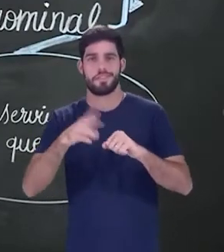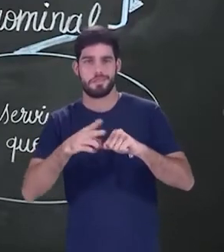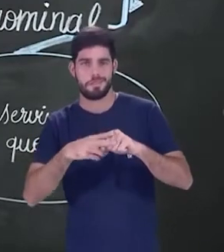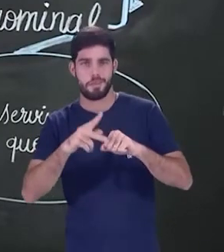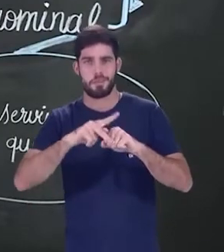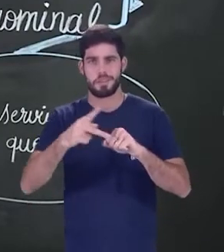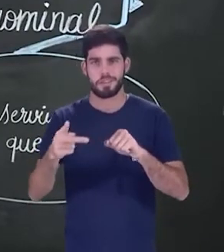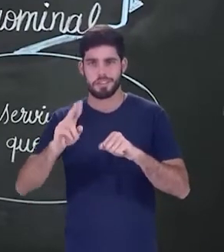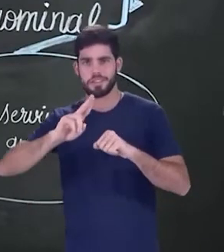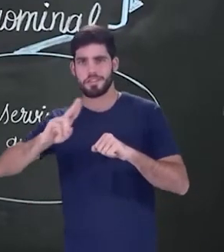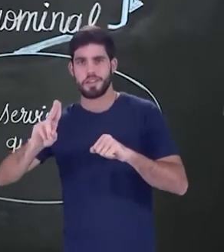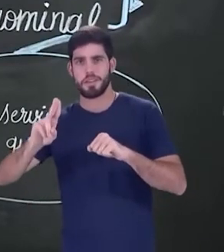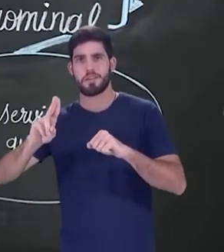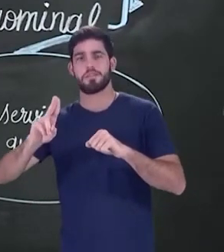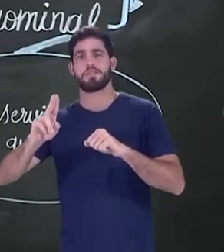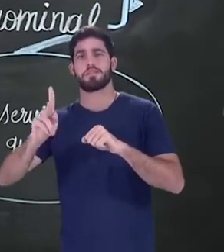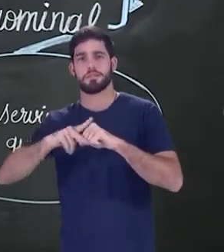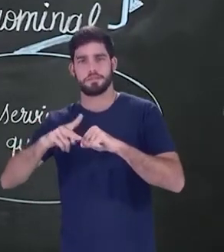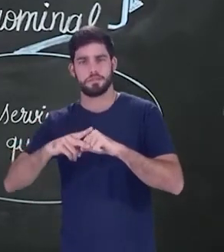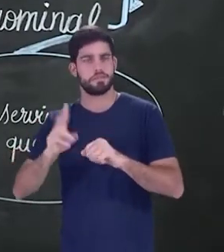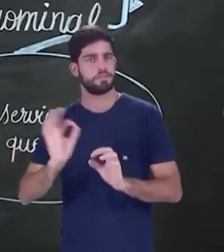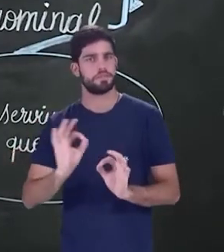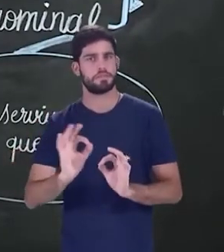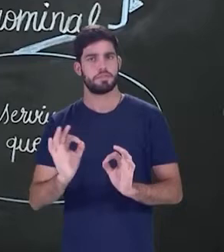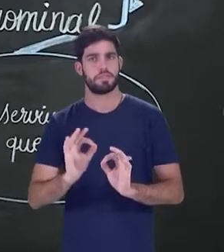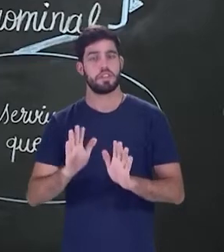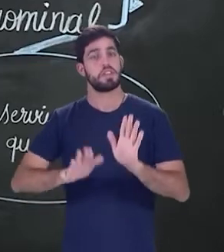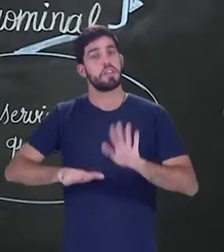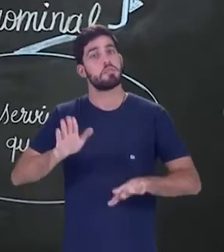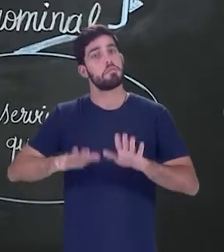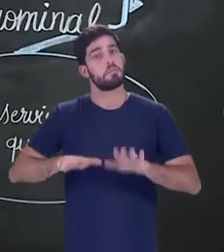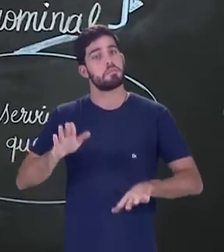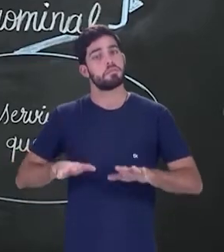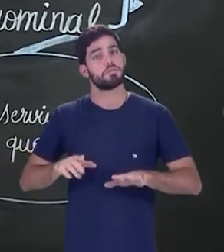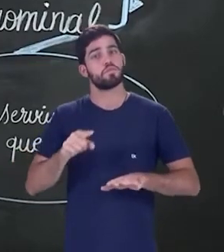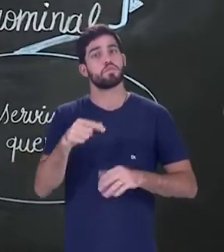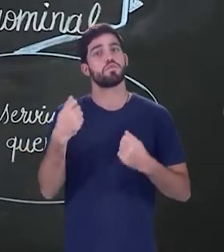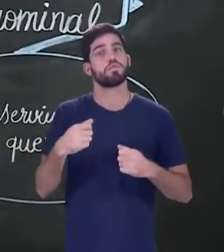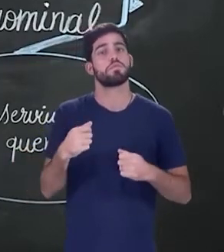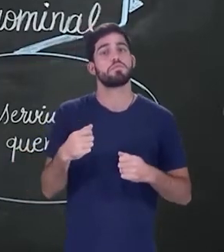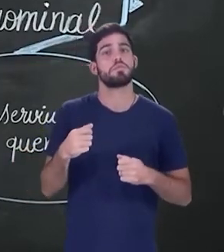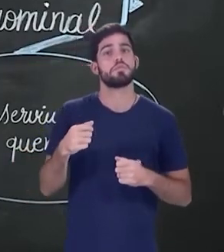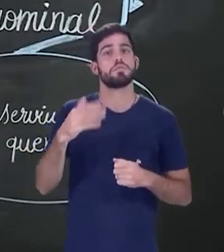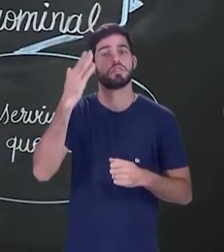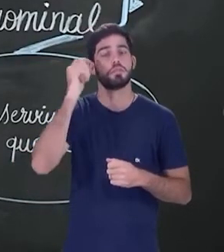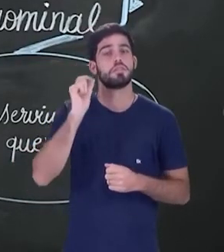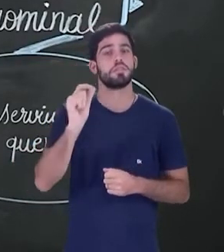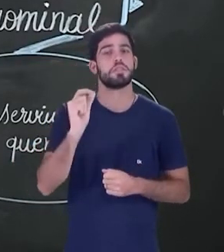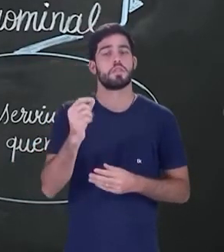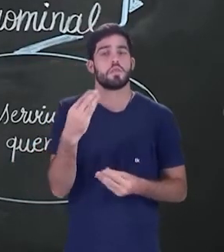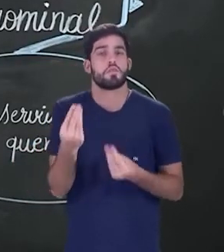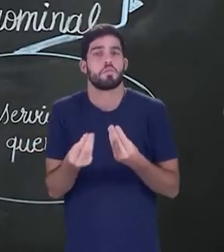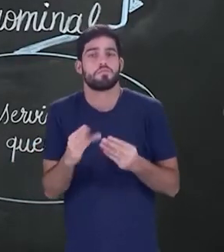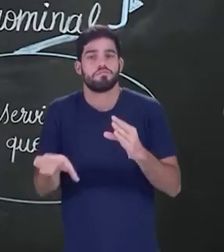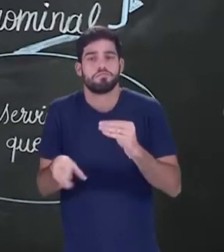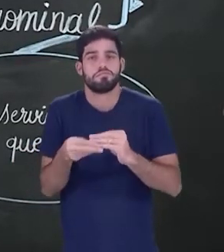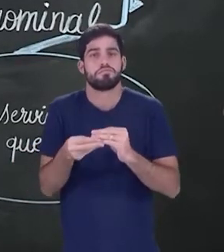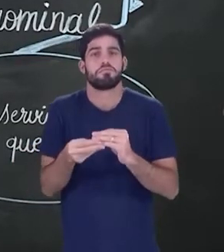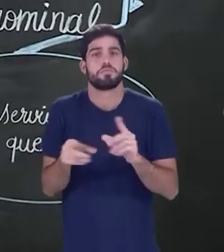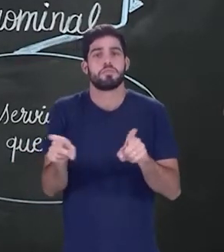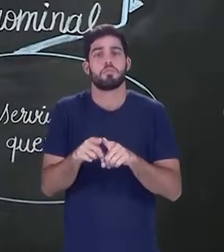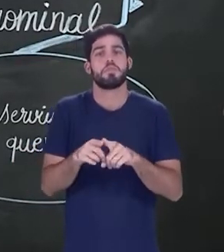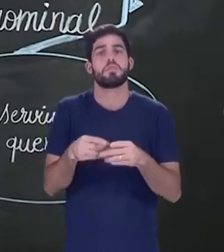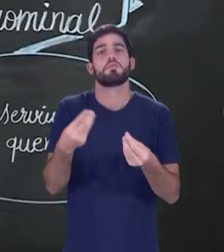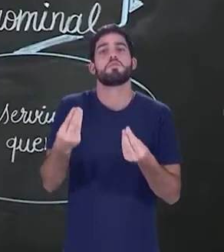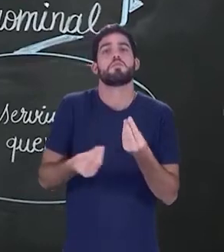da necessidade comunicativa. O que você tem que saber é como complementar e como construir esse